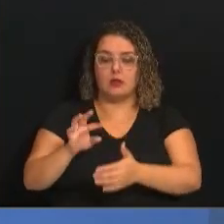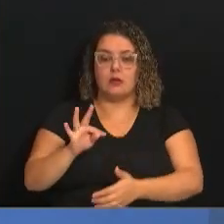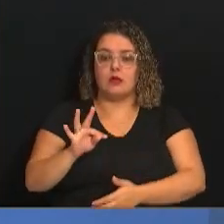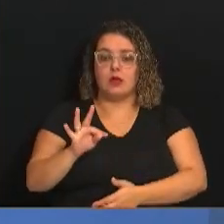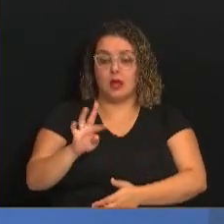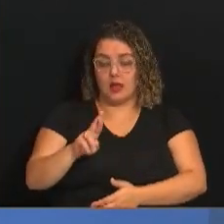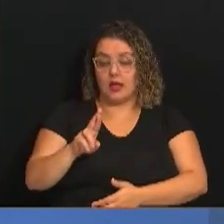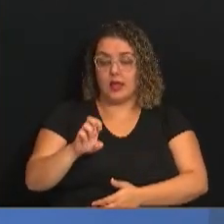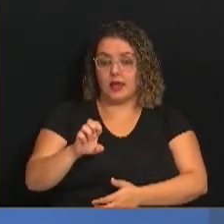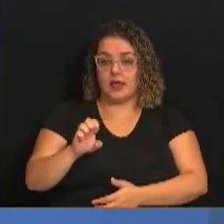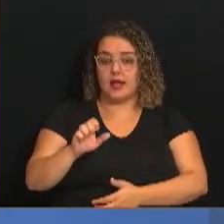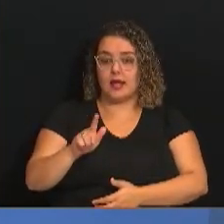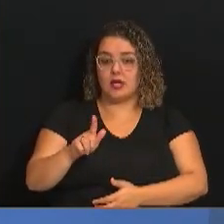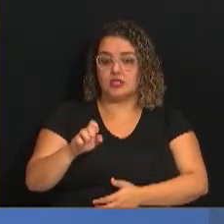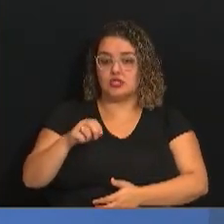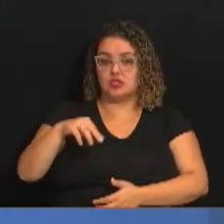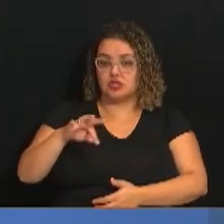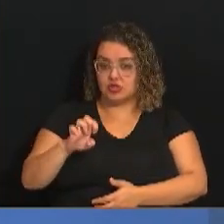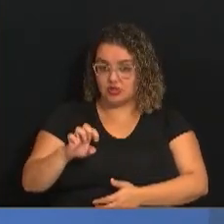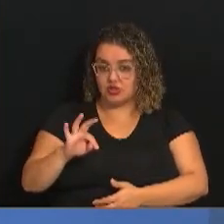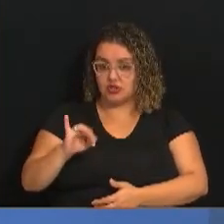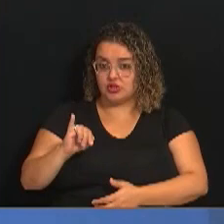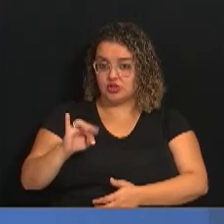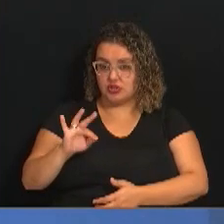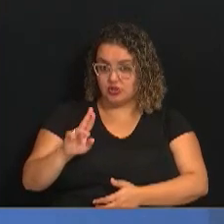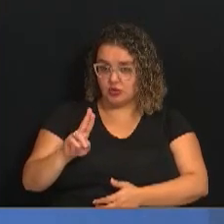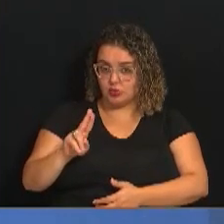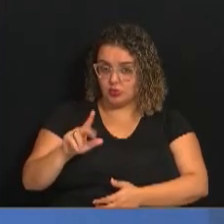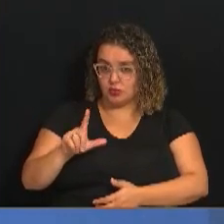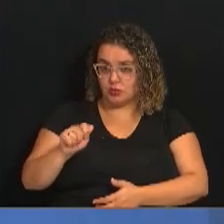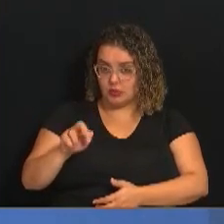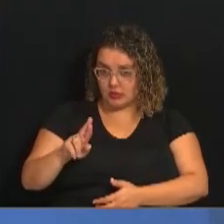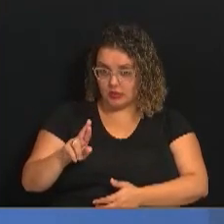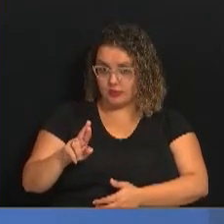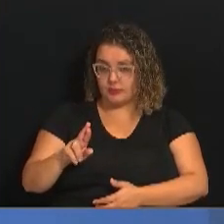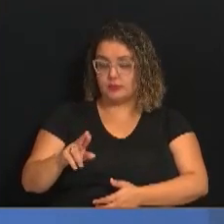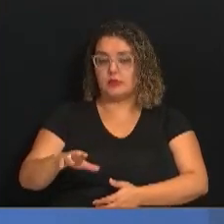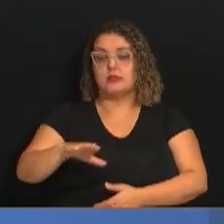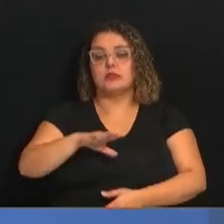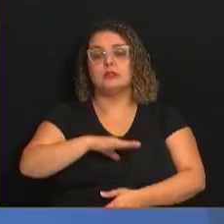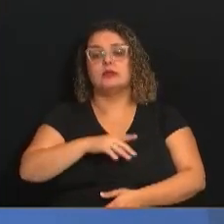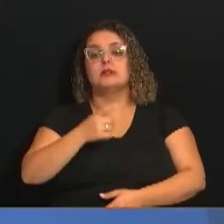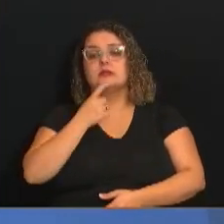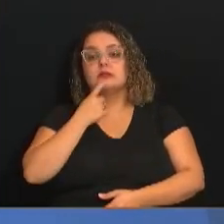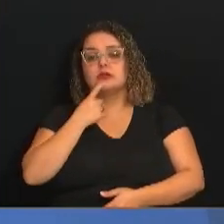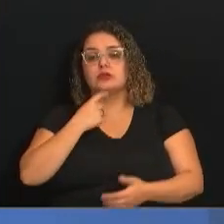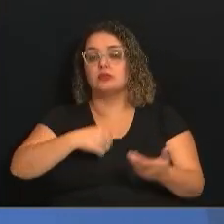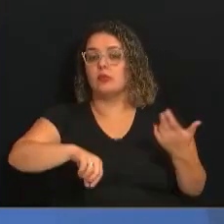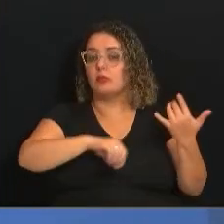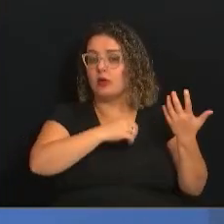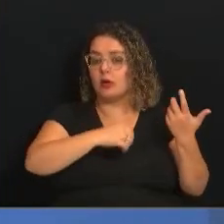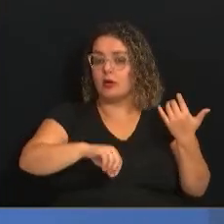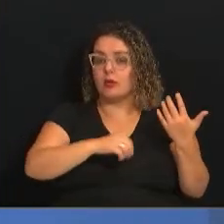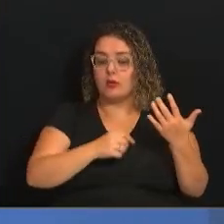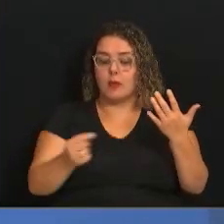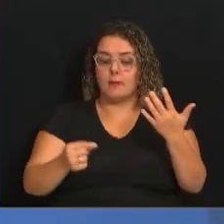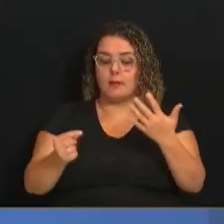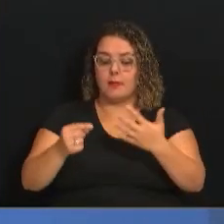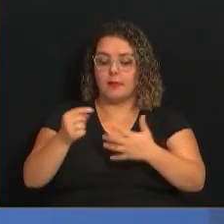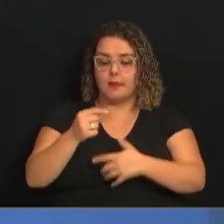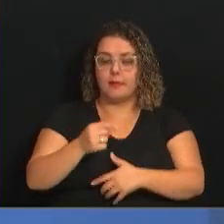regente titular da Orquestra Sinfônica de Campinas e determina os requisitos para o provimento do